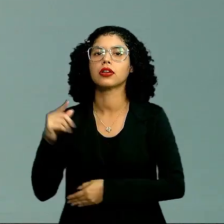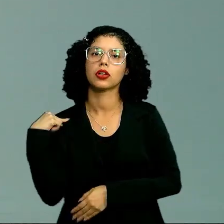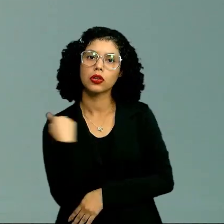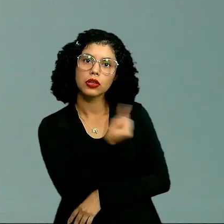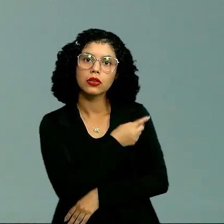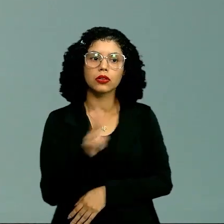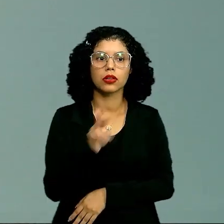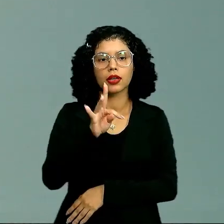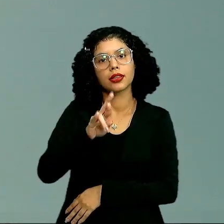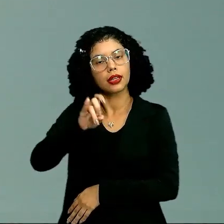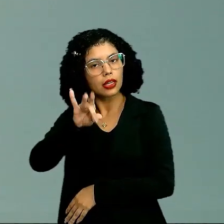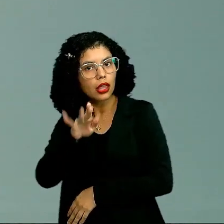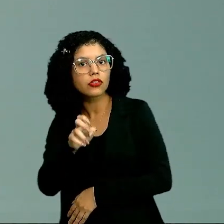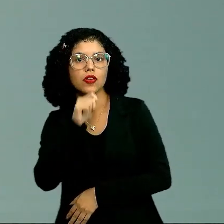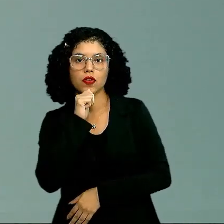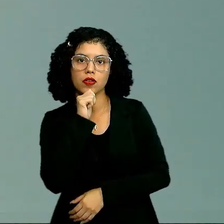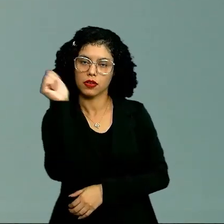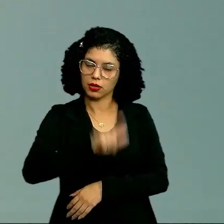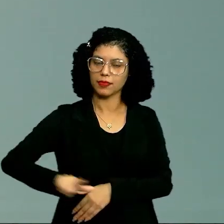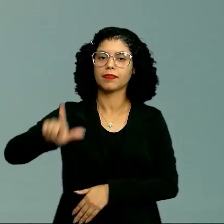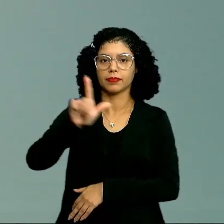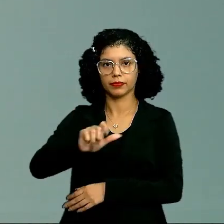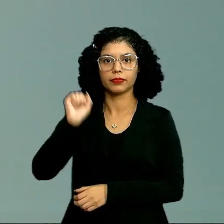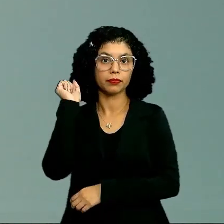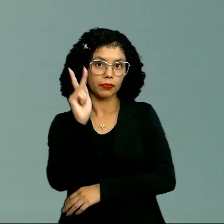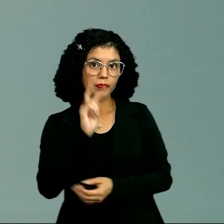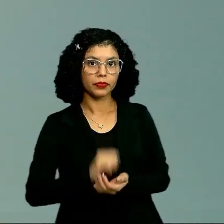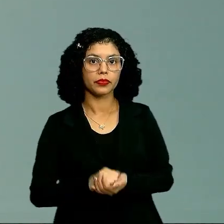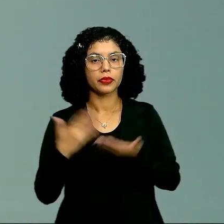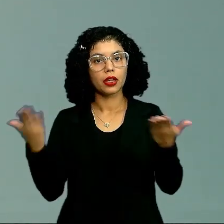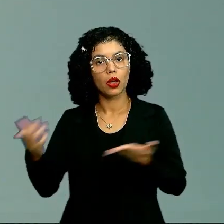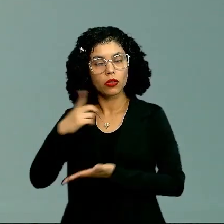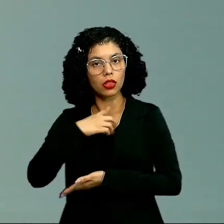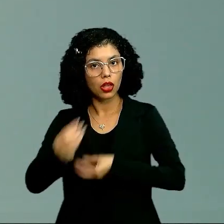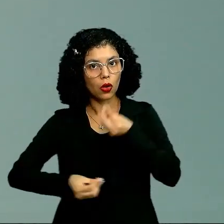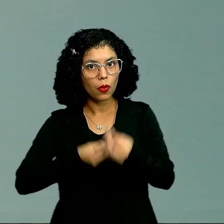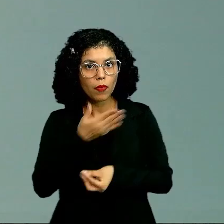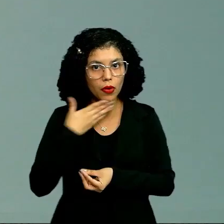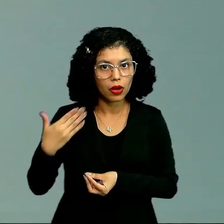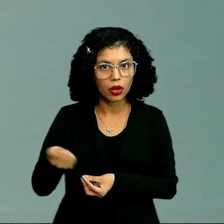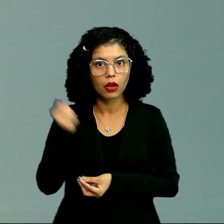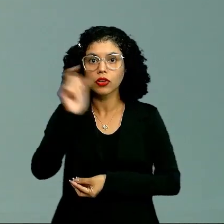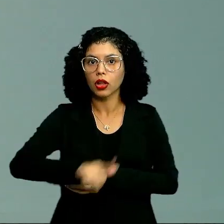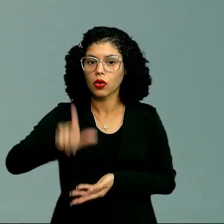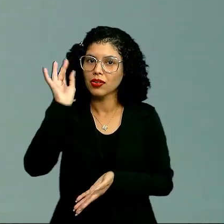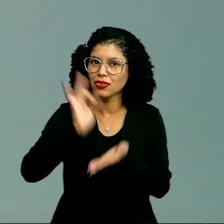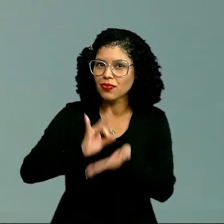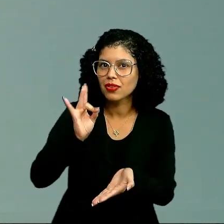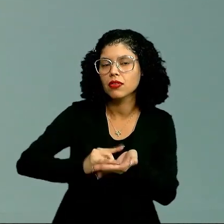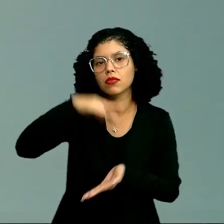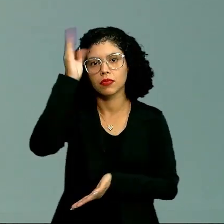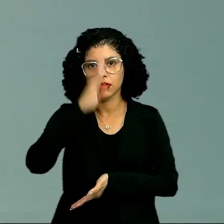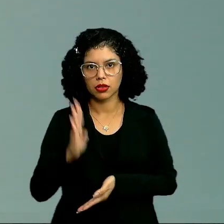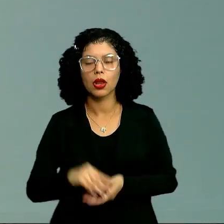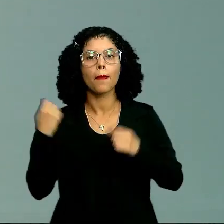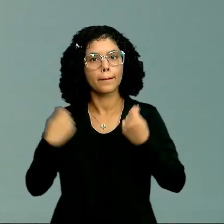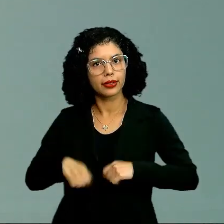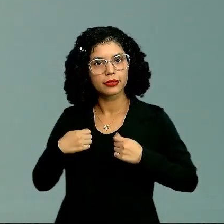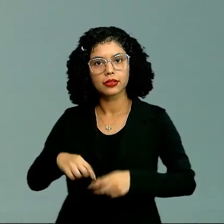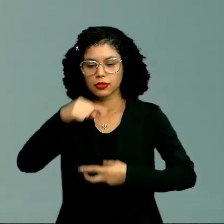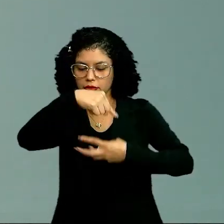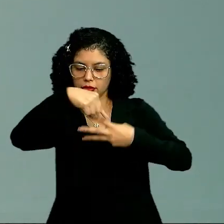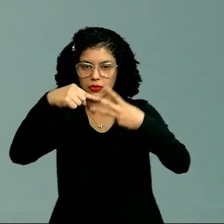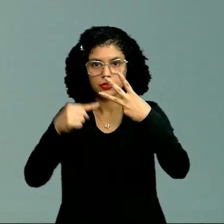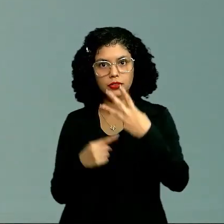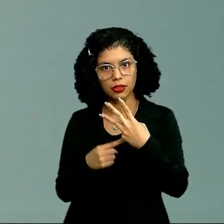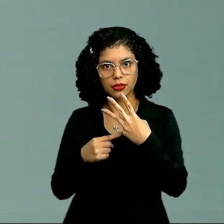chama da tríade da literatura, tá? Então, para que eu tenha uma literatura de fato brasileira, eu preciso desses